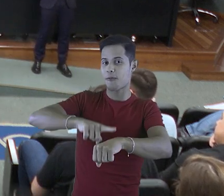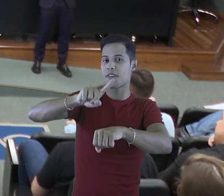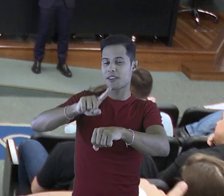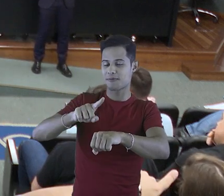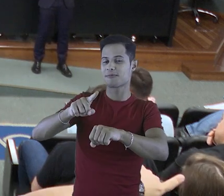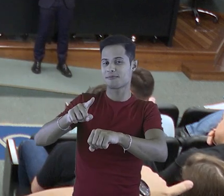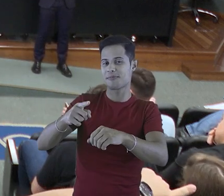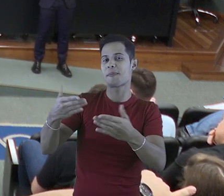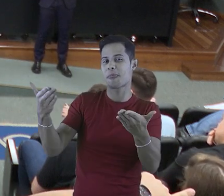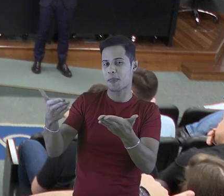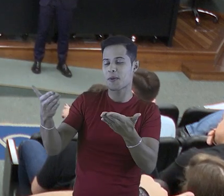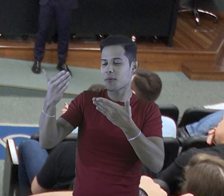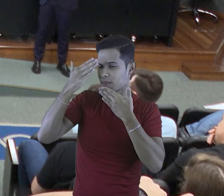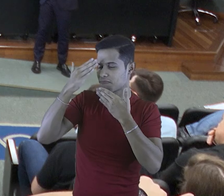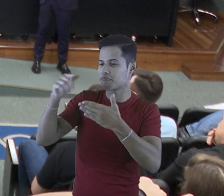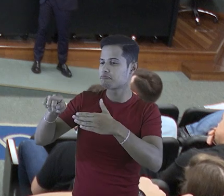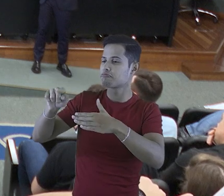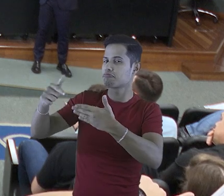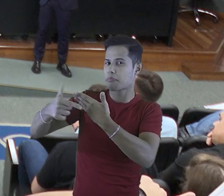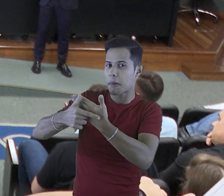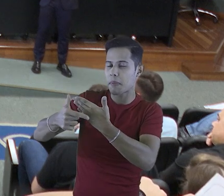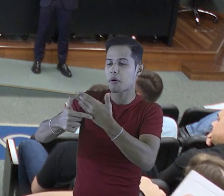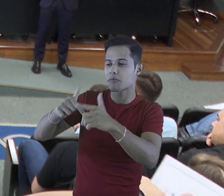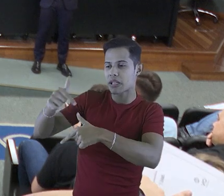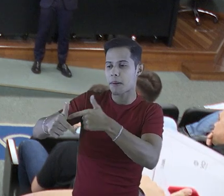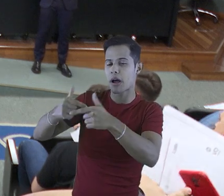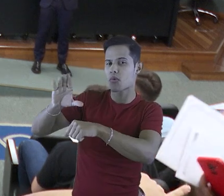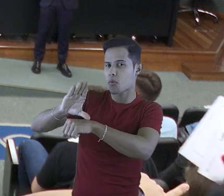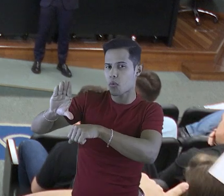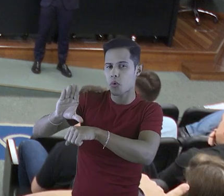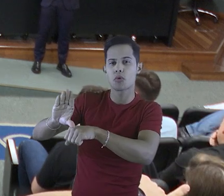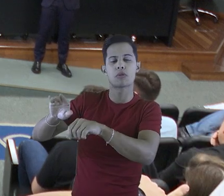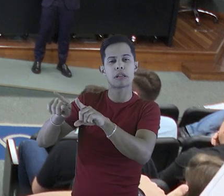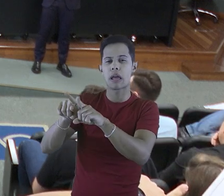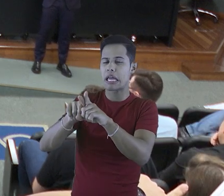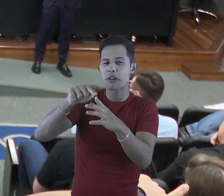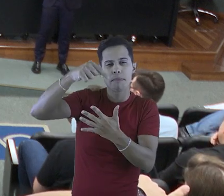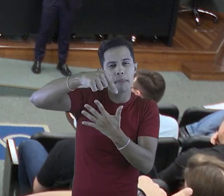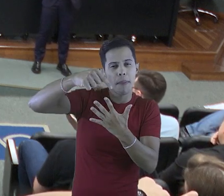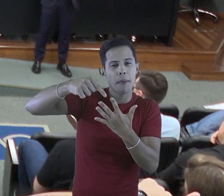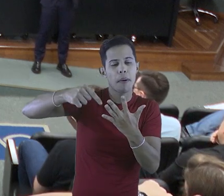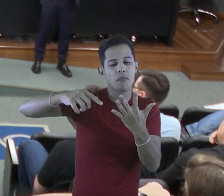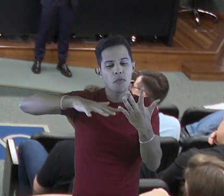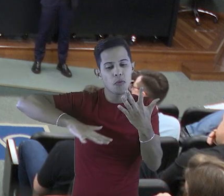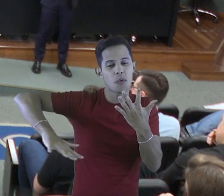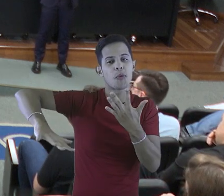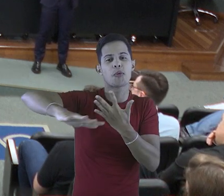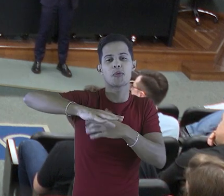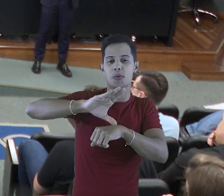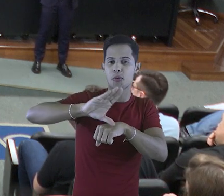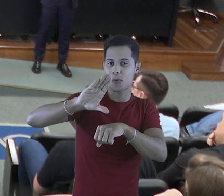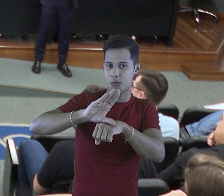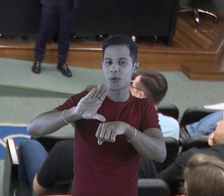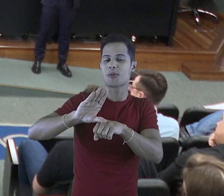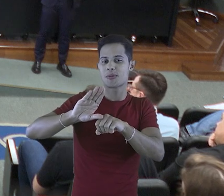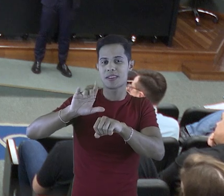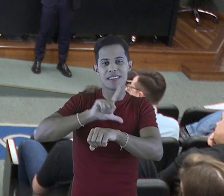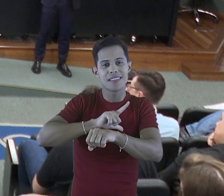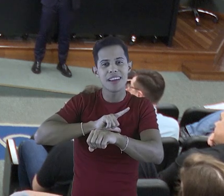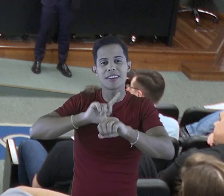do seu empenho também, não só nesse curso, mas de todos os cursos que o núcleo tem promovido lá pela escola, o que